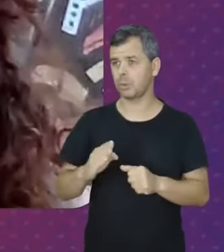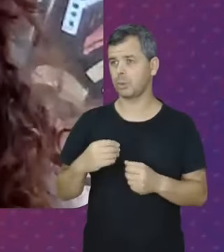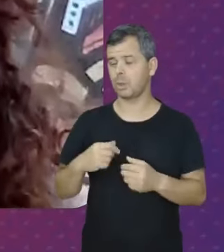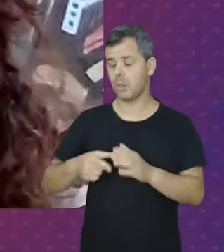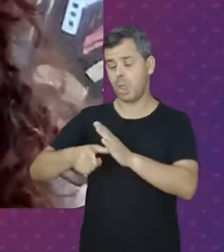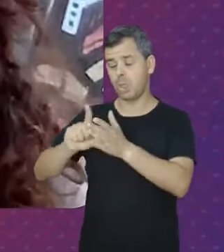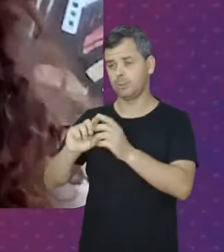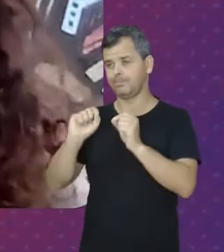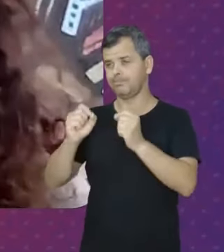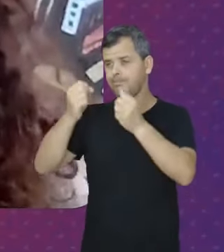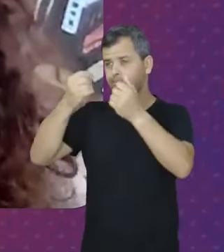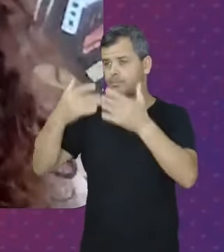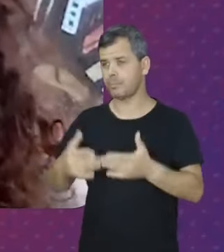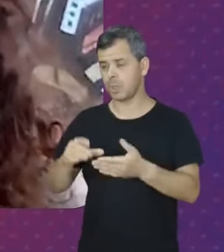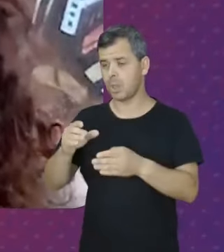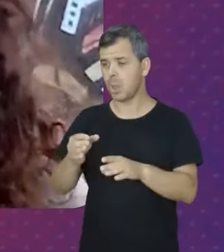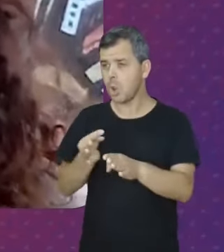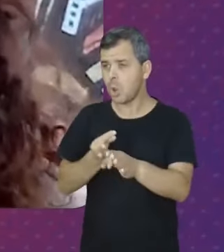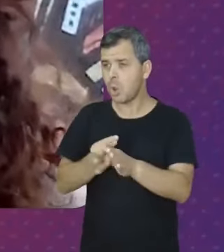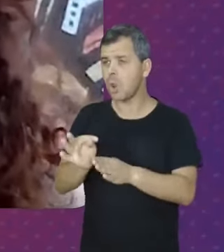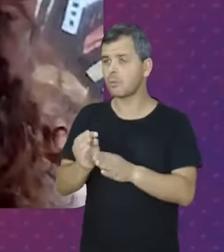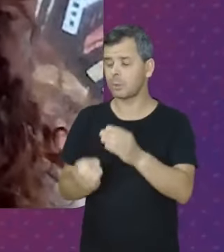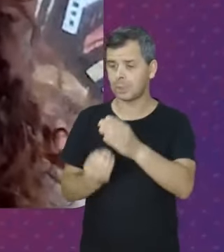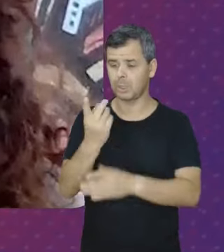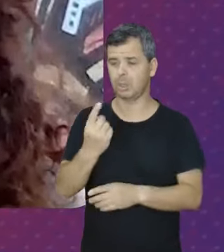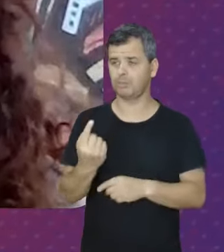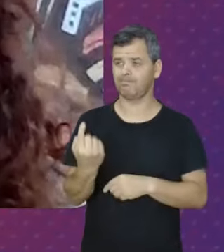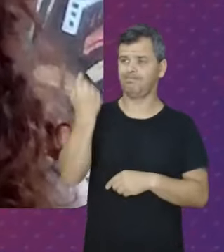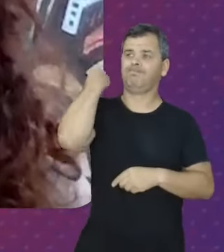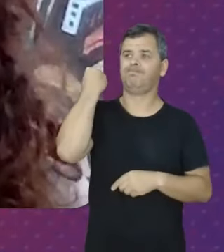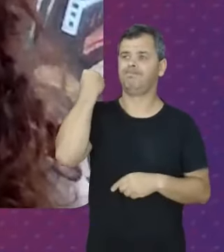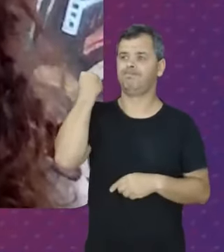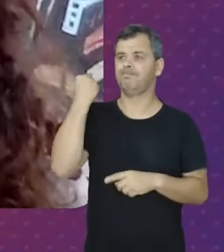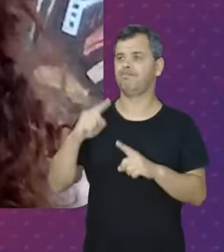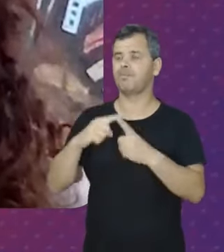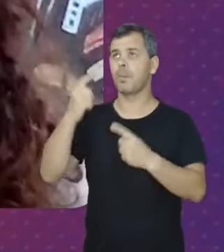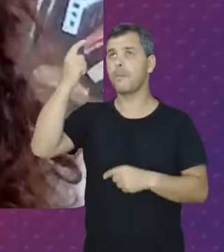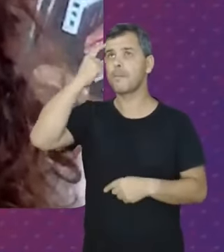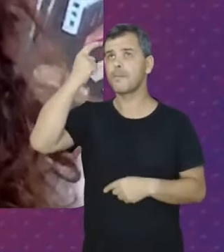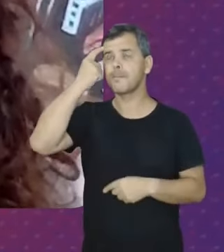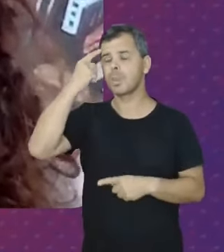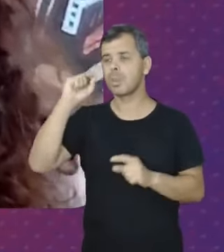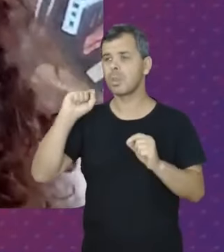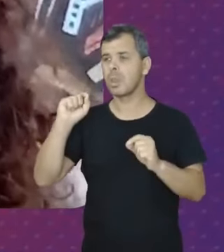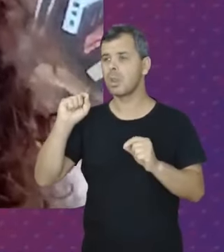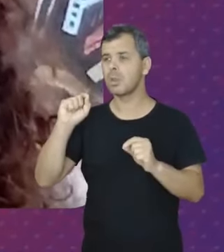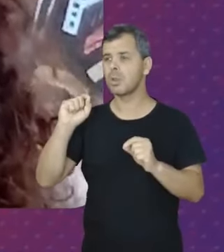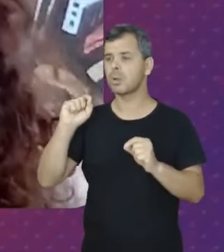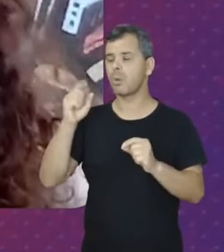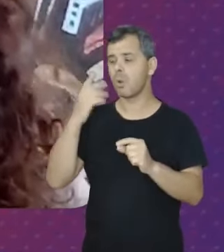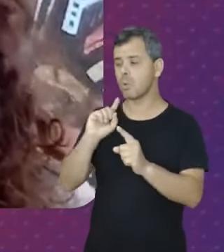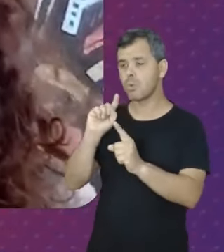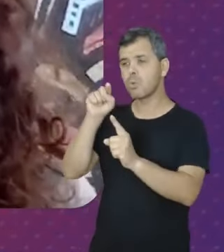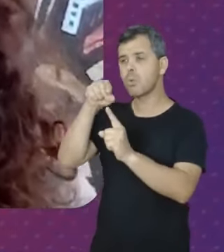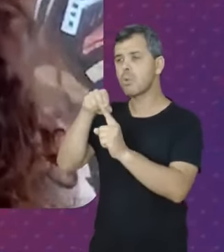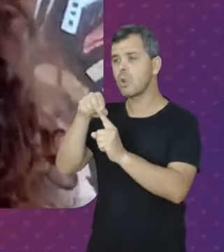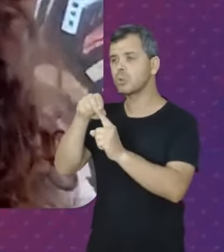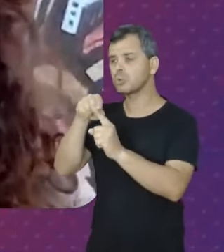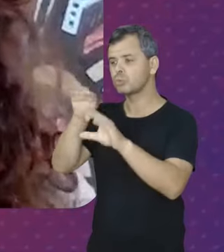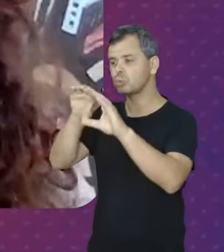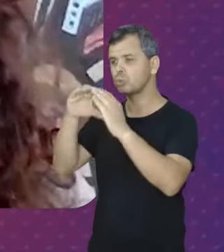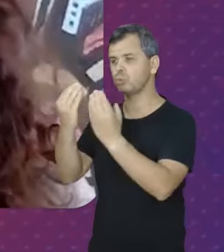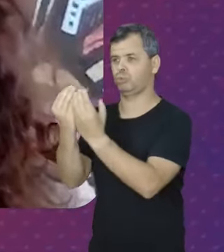né, que o Conselho Tutelar, quando ele foi criado, foi pensado num viés